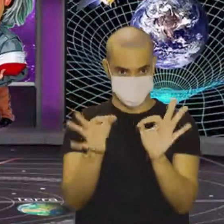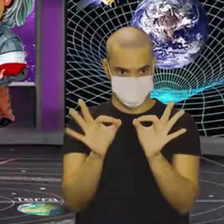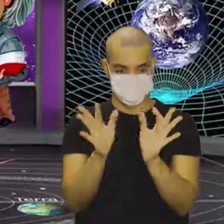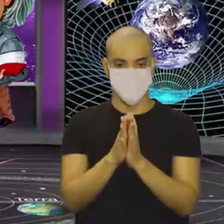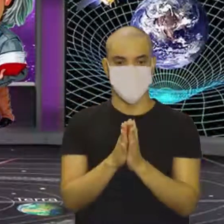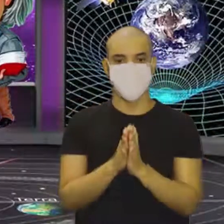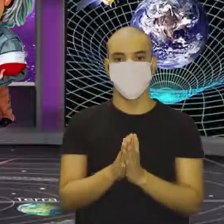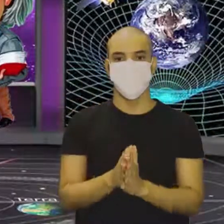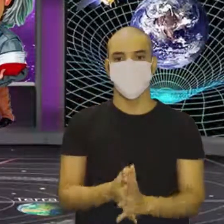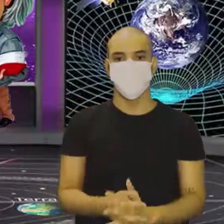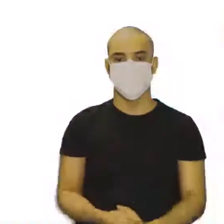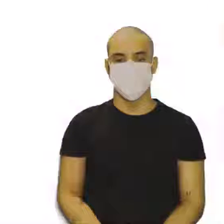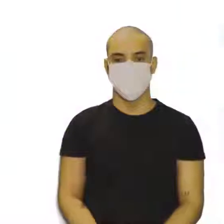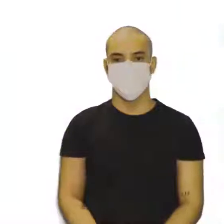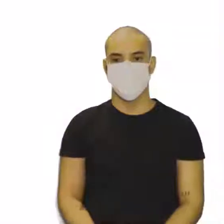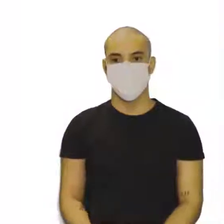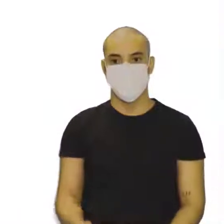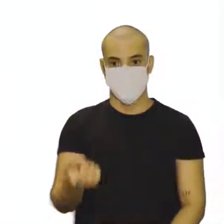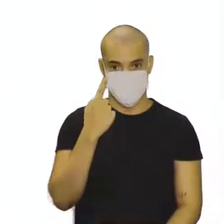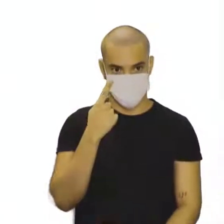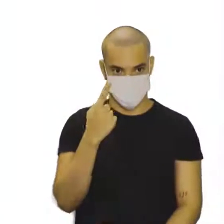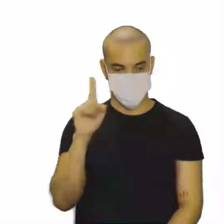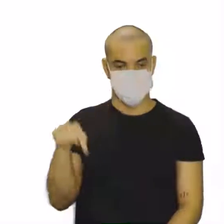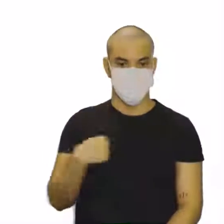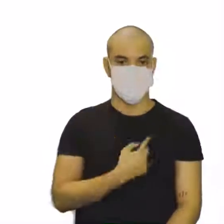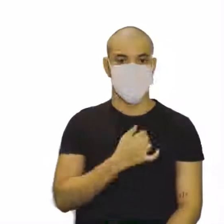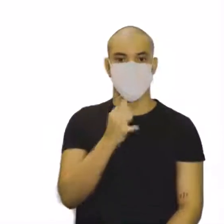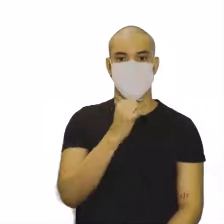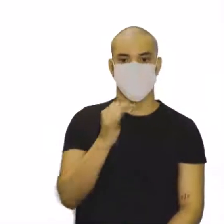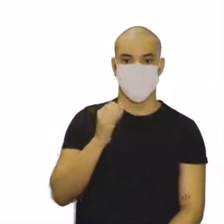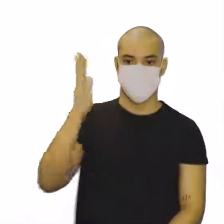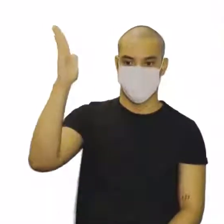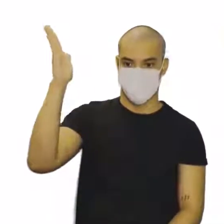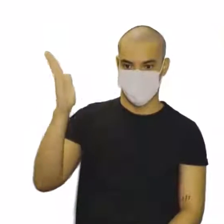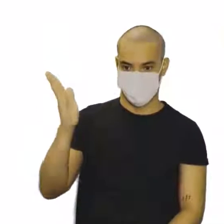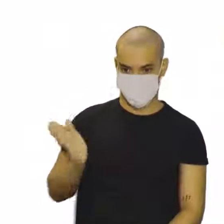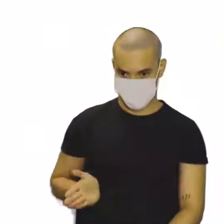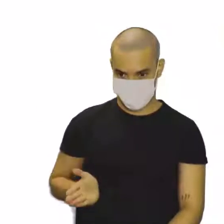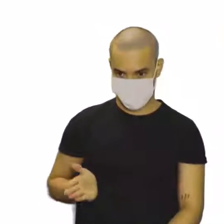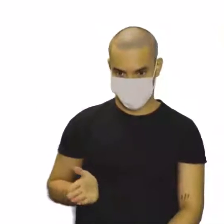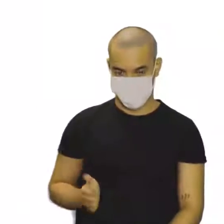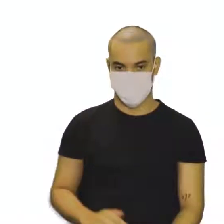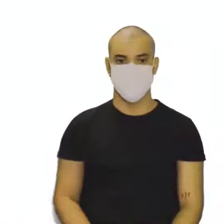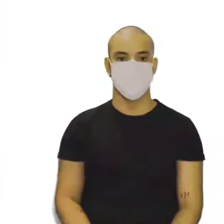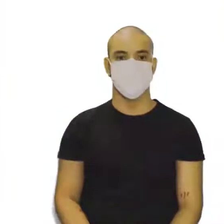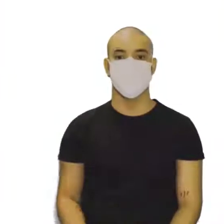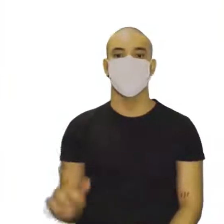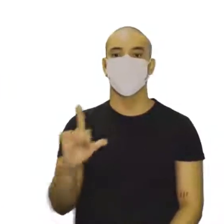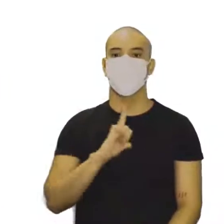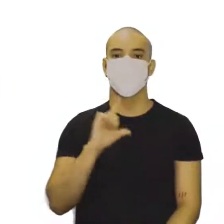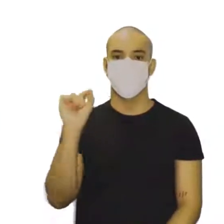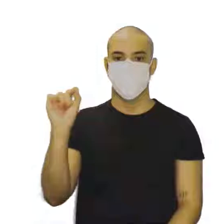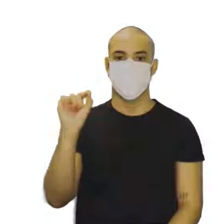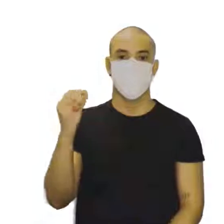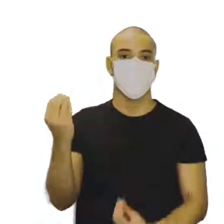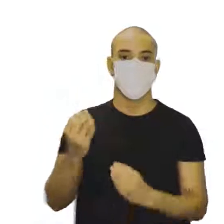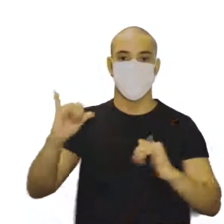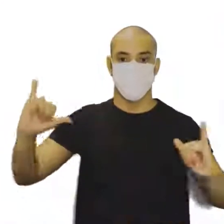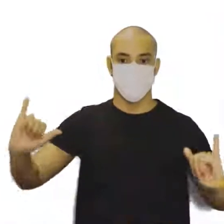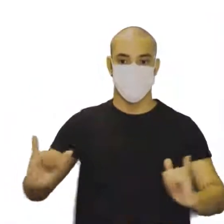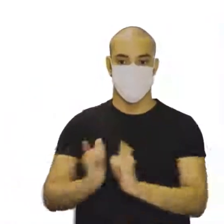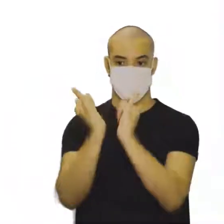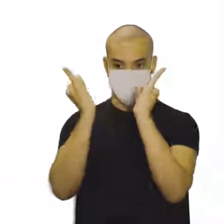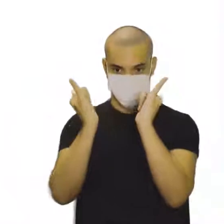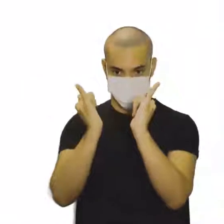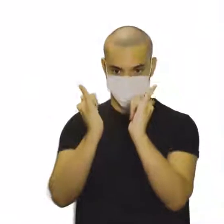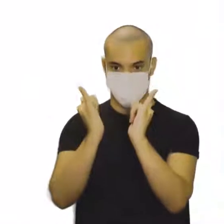naquela figura, olha só para a gente exemplificar aqui. Tá vendo? Então aqui nós temos a geração na usina